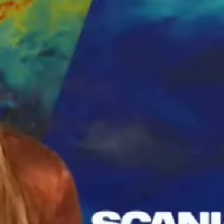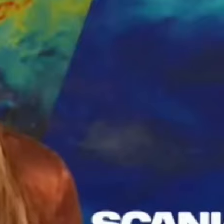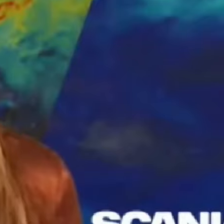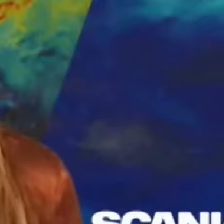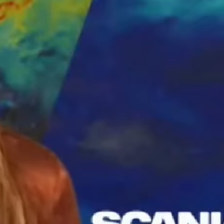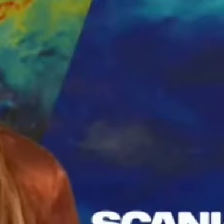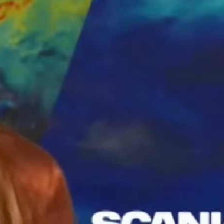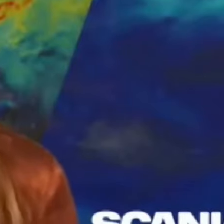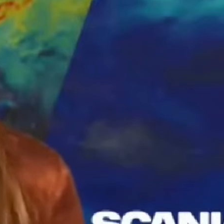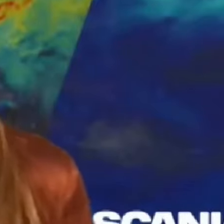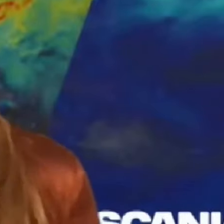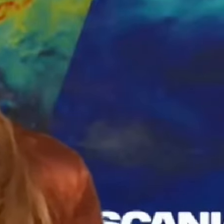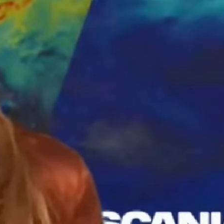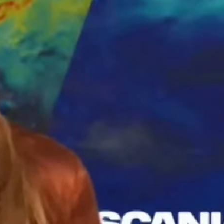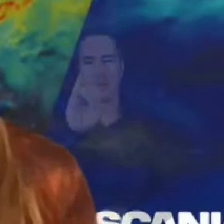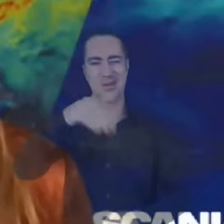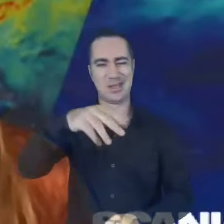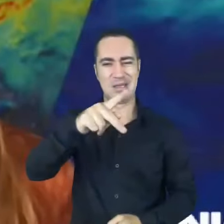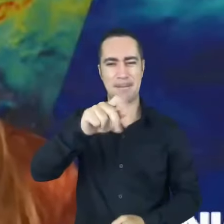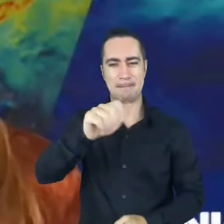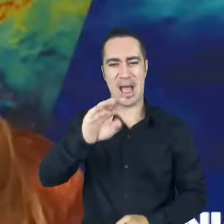somente a questão do retorno financeiro.